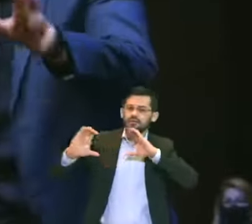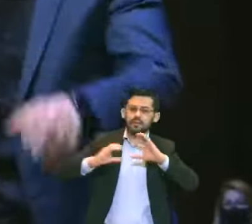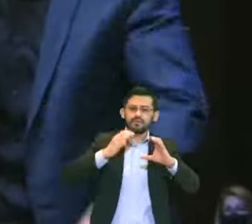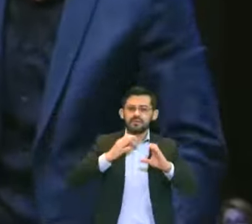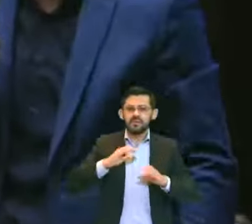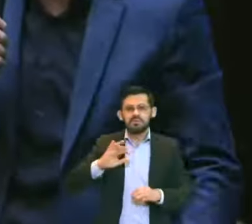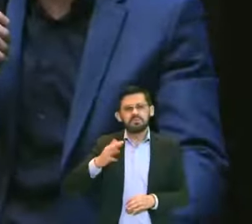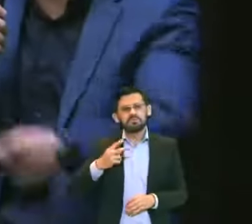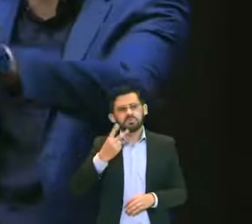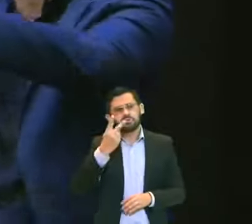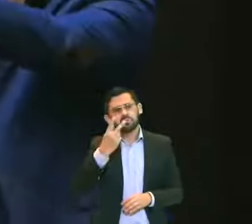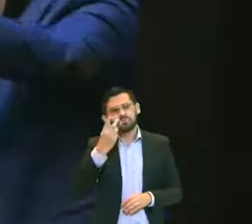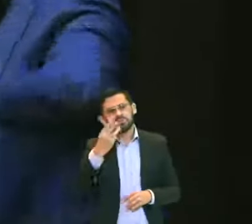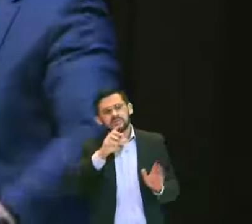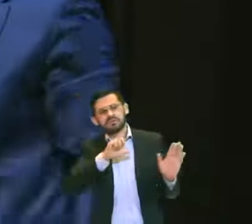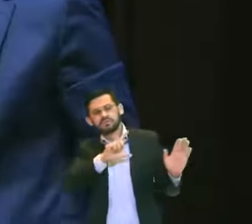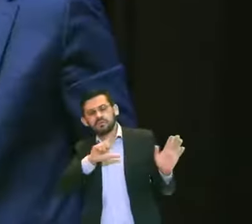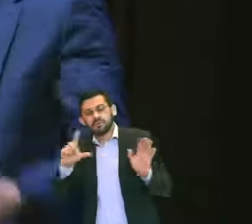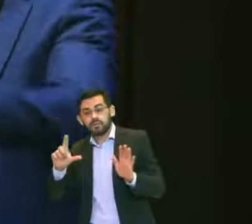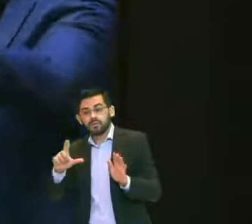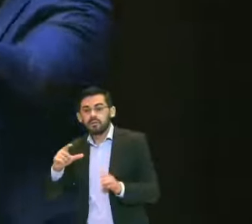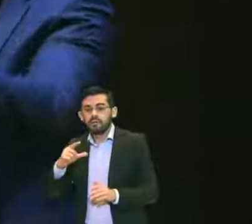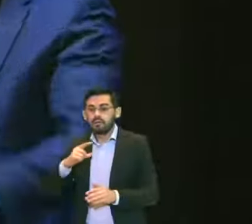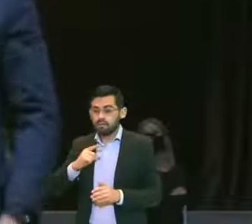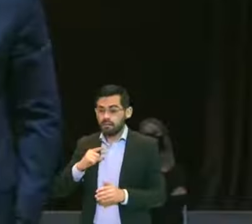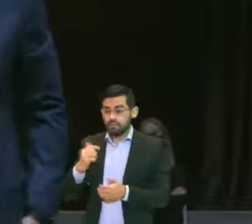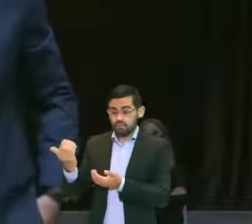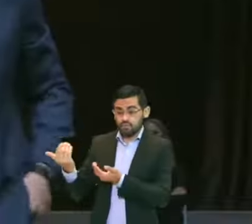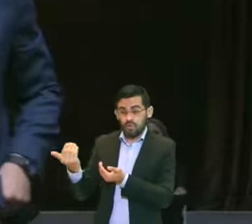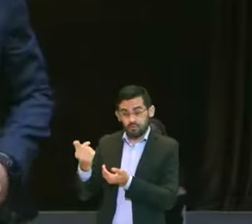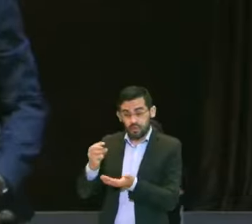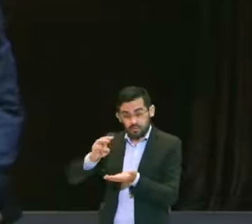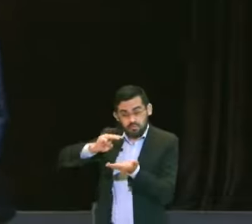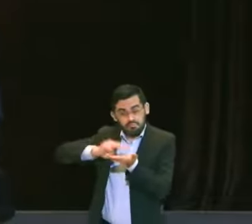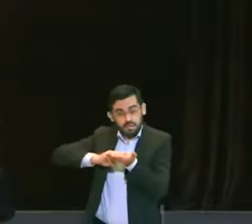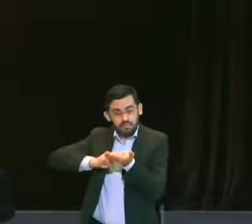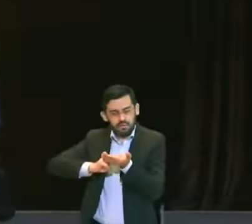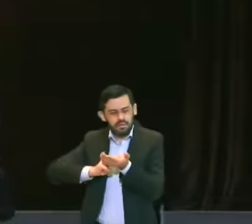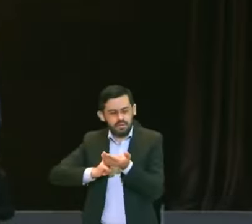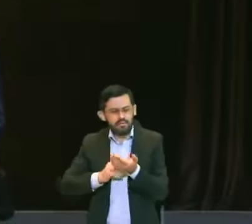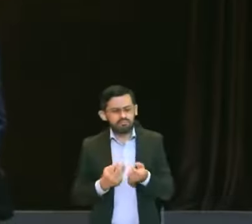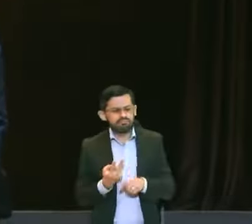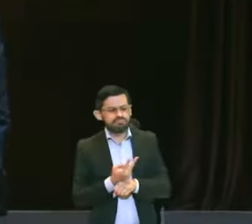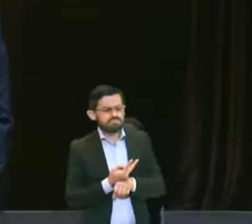Passado umas 2, 3 semanas, um jovem que se tornou membro da igreja há pouco tempo veio me procurar.